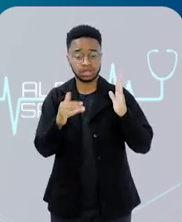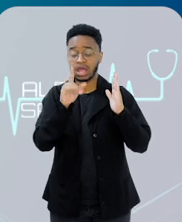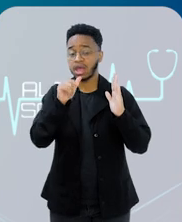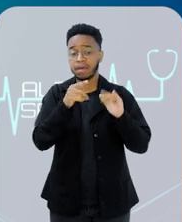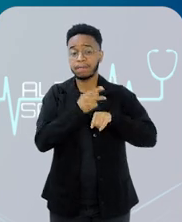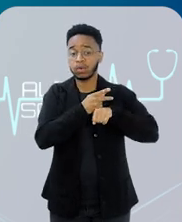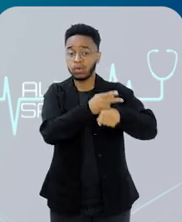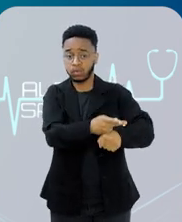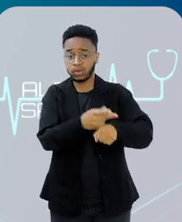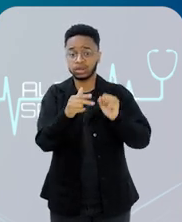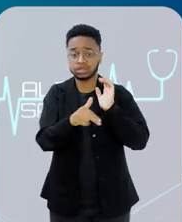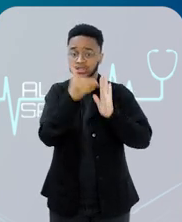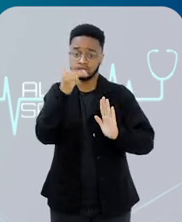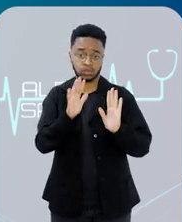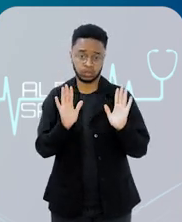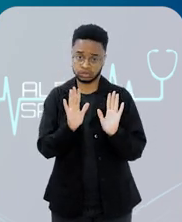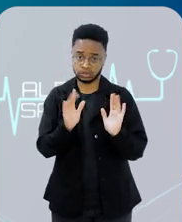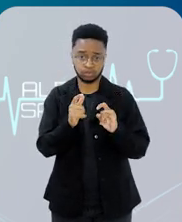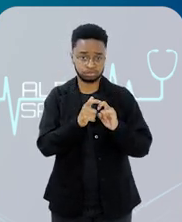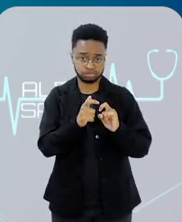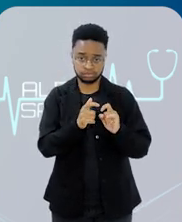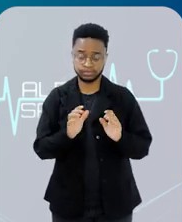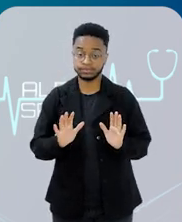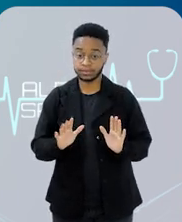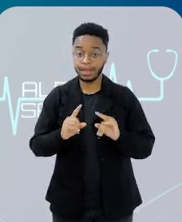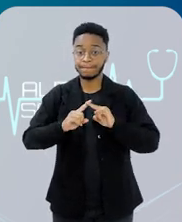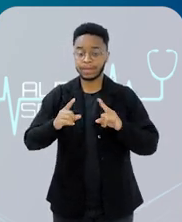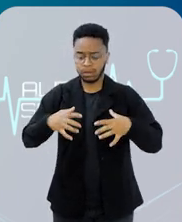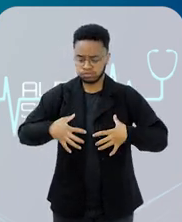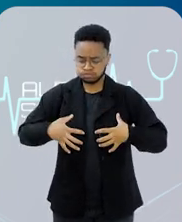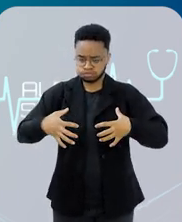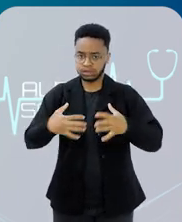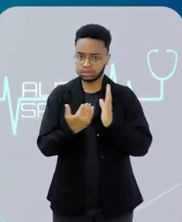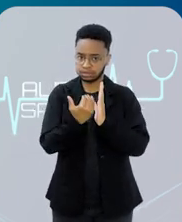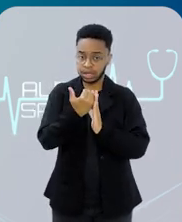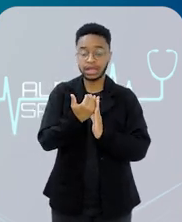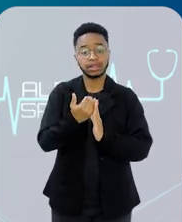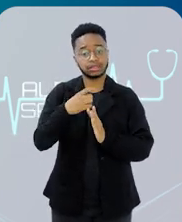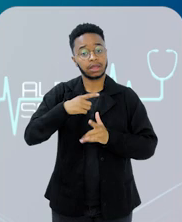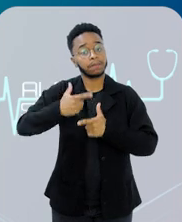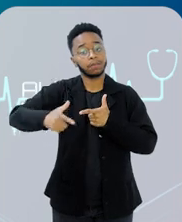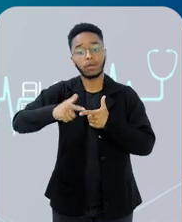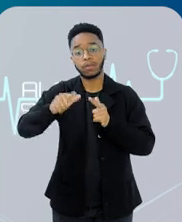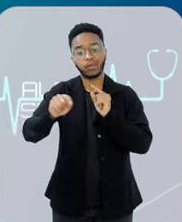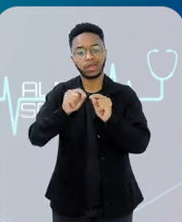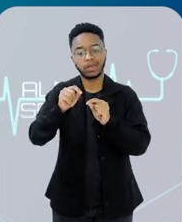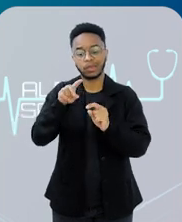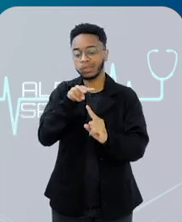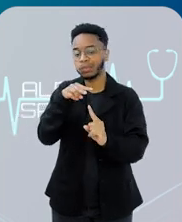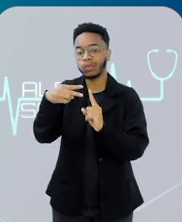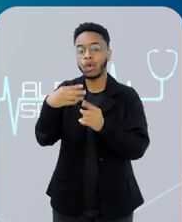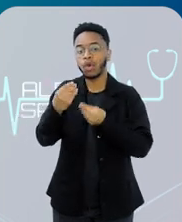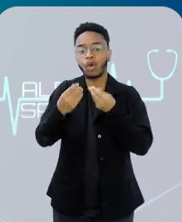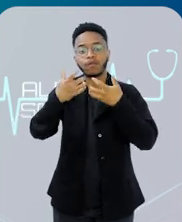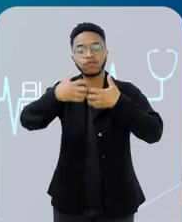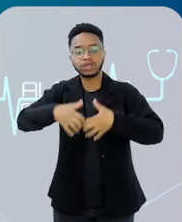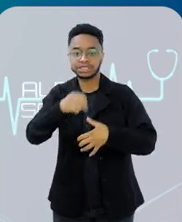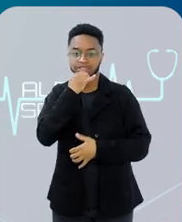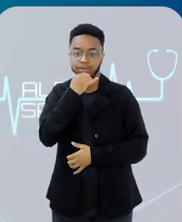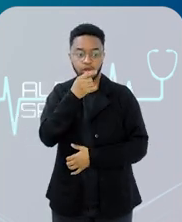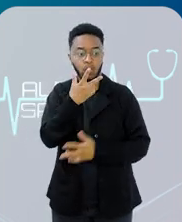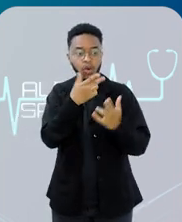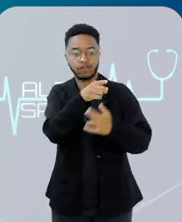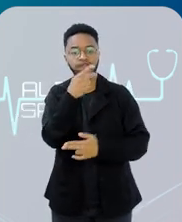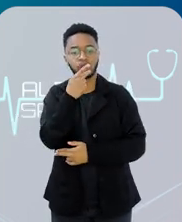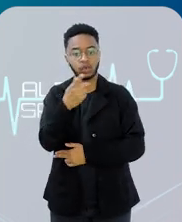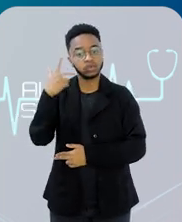cirurgião plástico. A gigantomastia leva alguns problemas para essa paciente do ponto de vista funcional, no próprio sutiã,